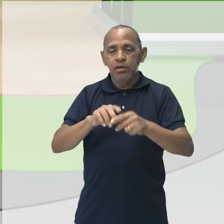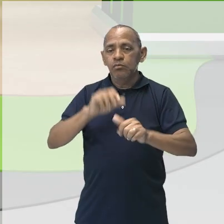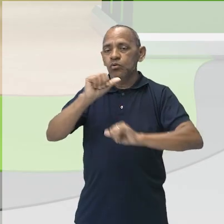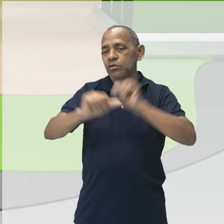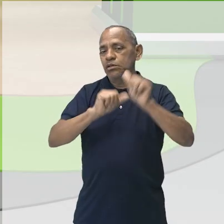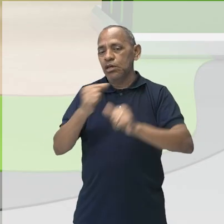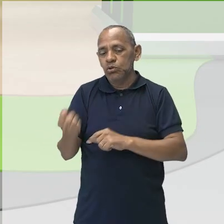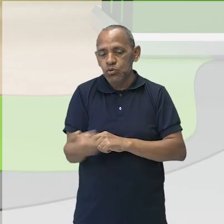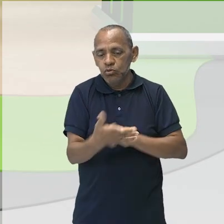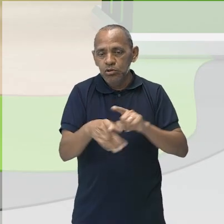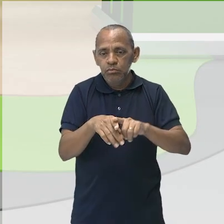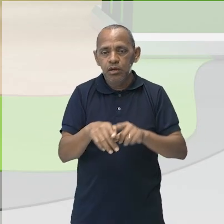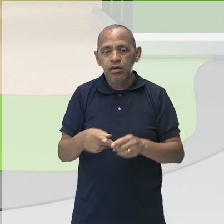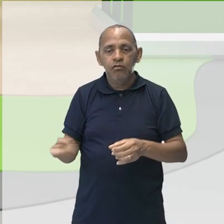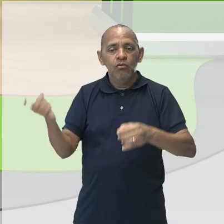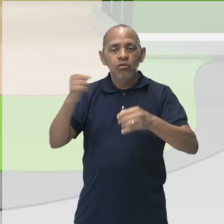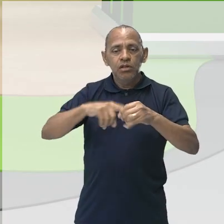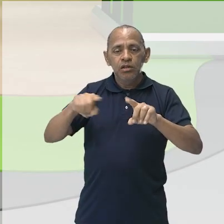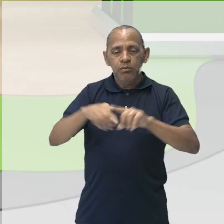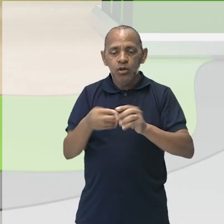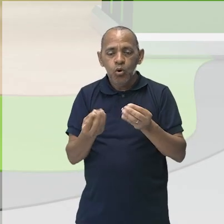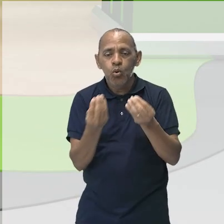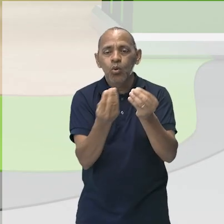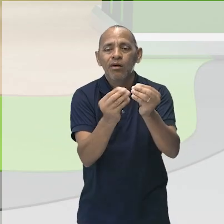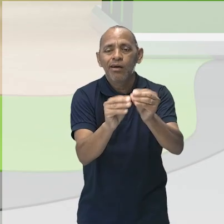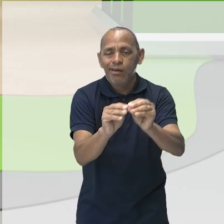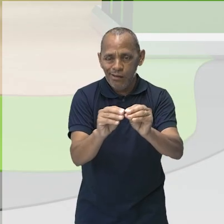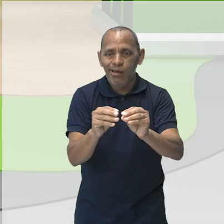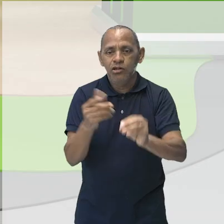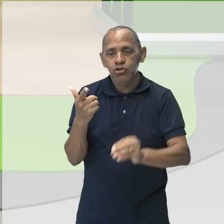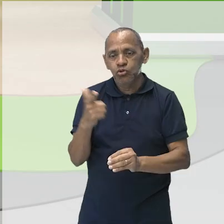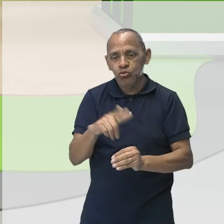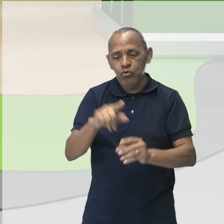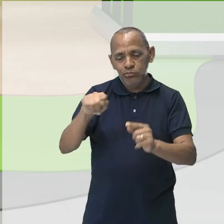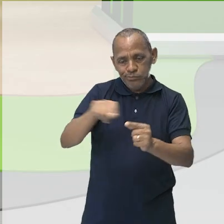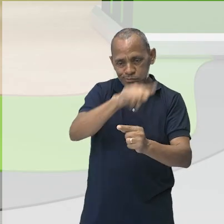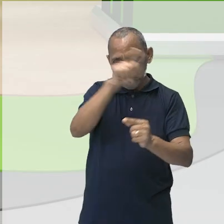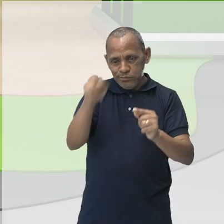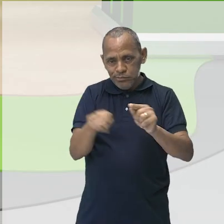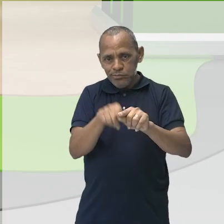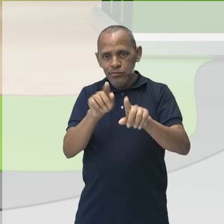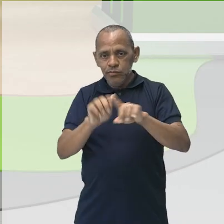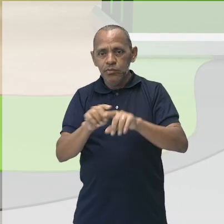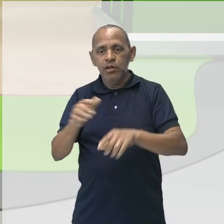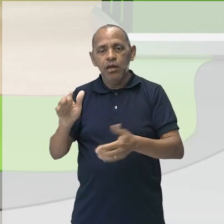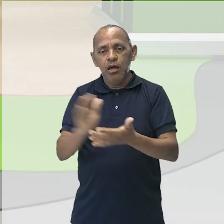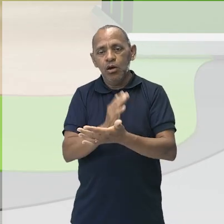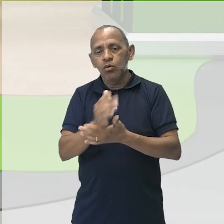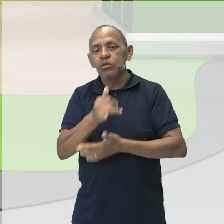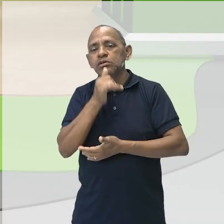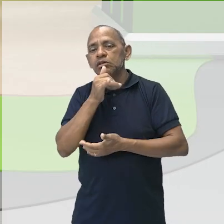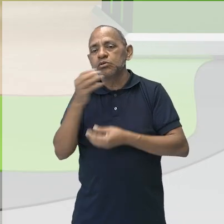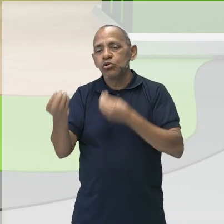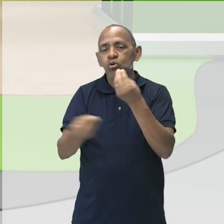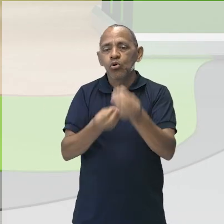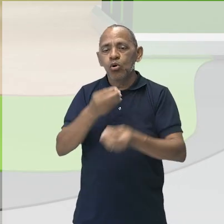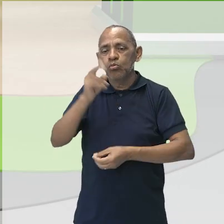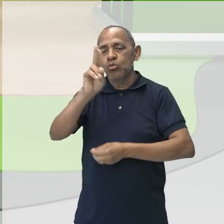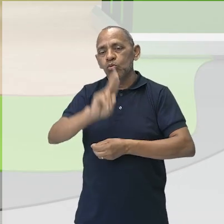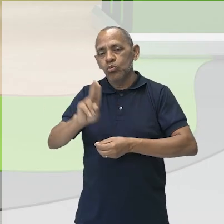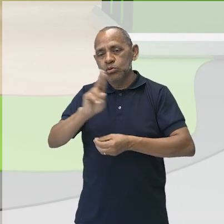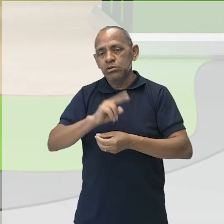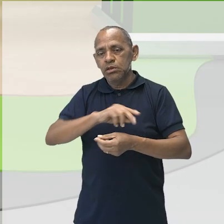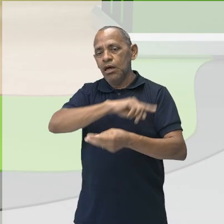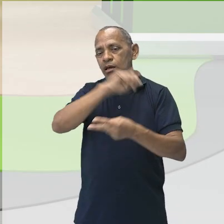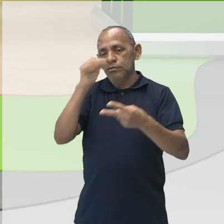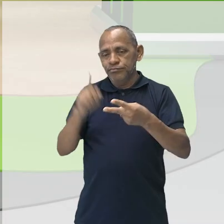novo, retornar, né? Colocar de volta no ciclo. Vamos ver alguns exemplos de como podemos empregar